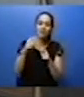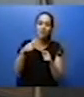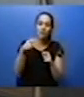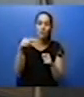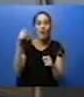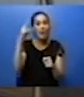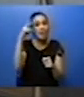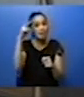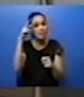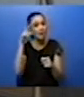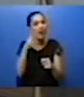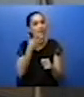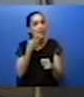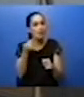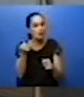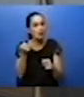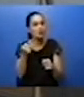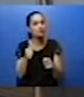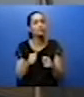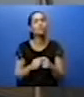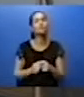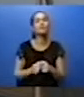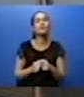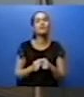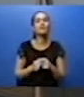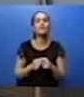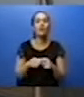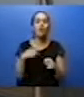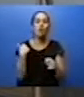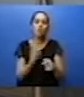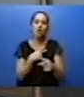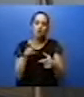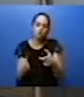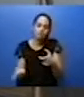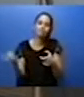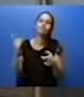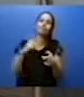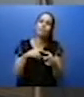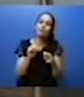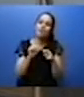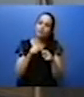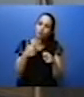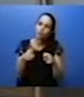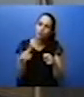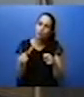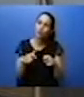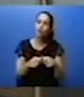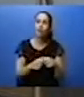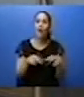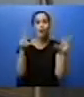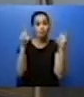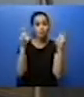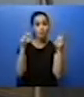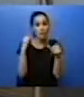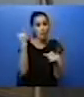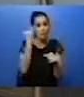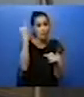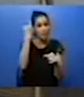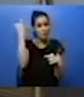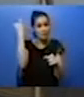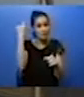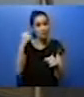fresquinha na memória então é sempre bom já está eu retomando isso é um tema importante